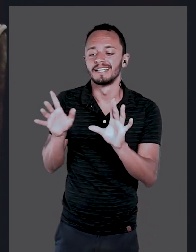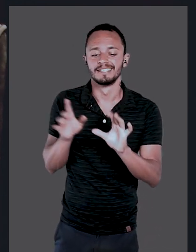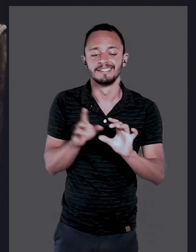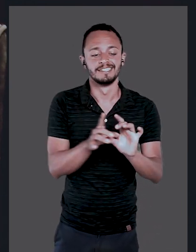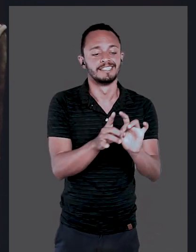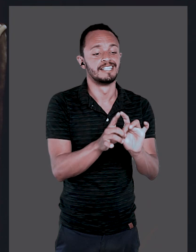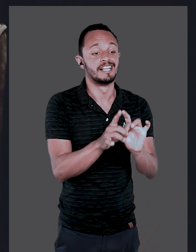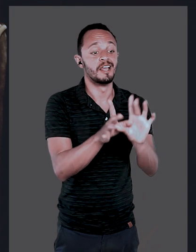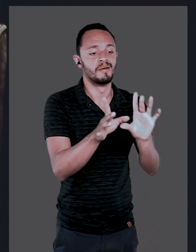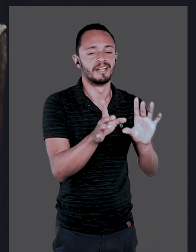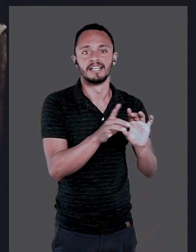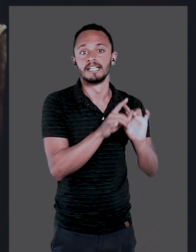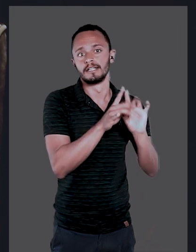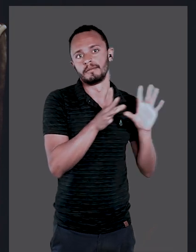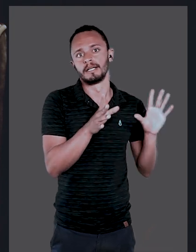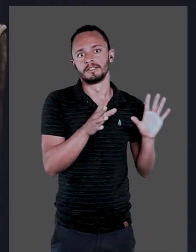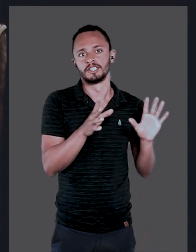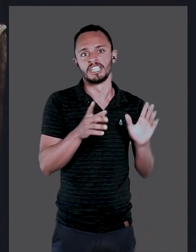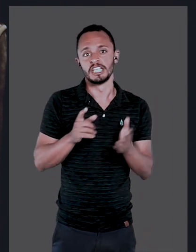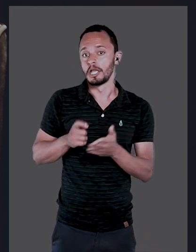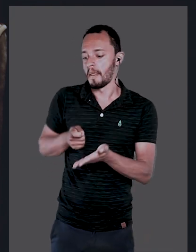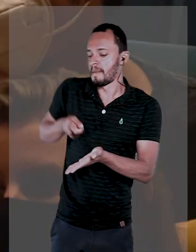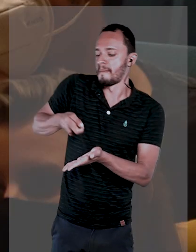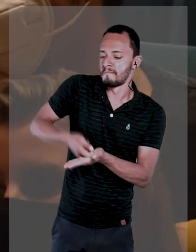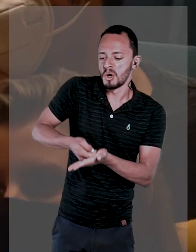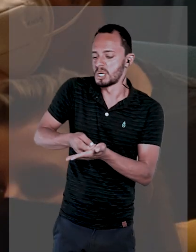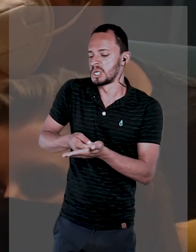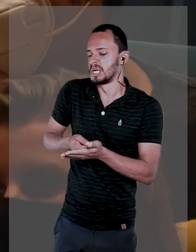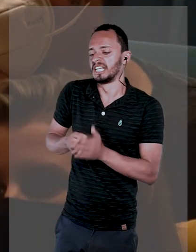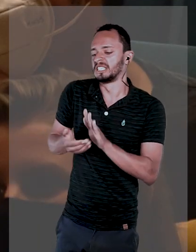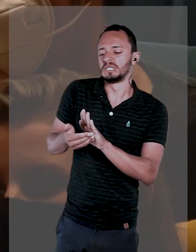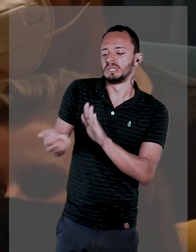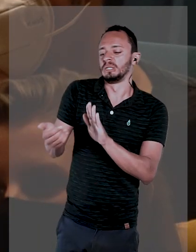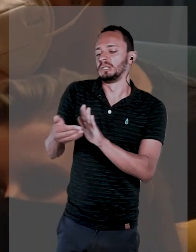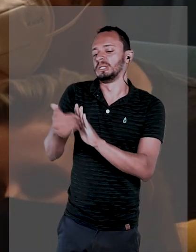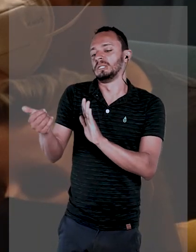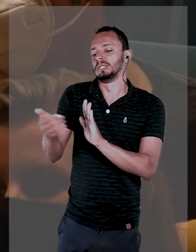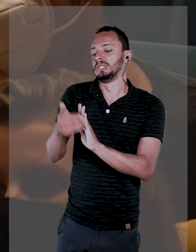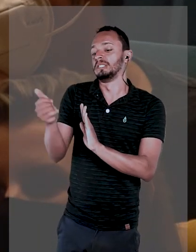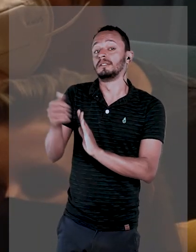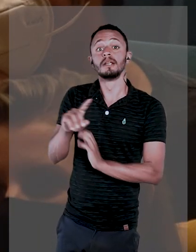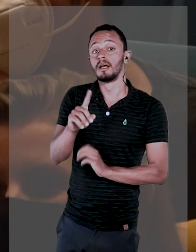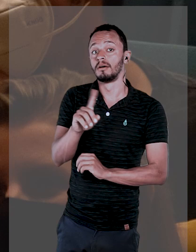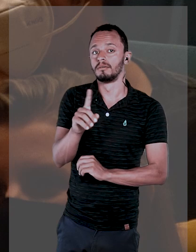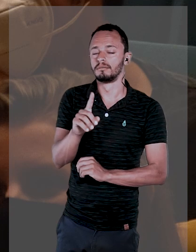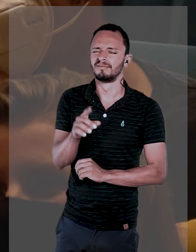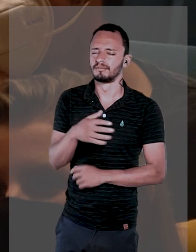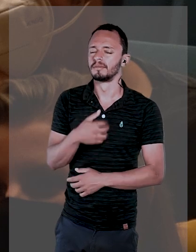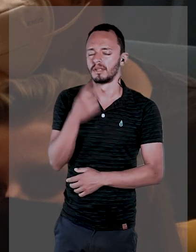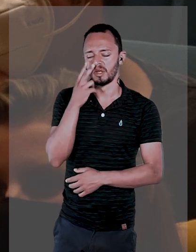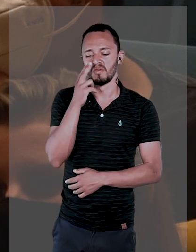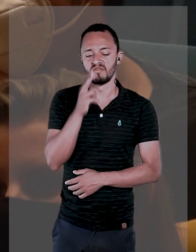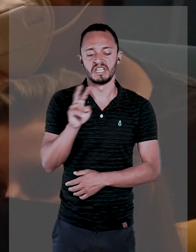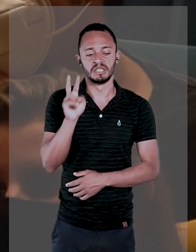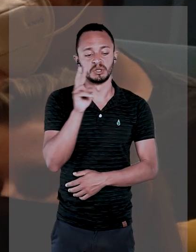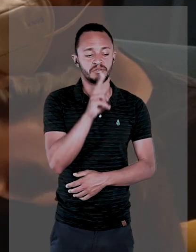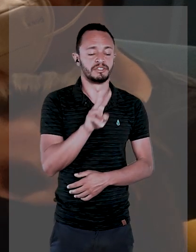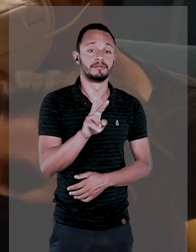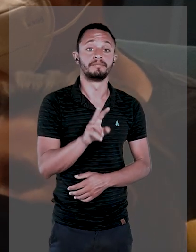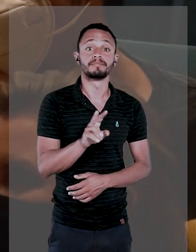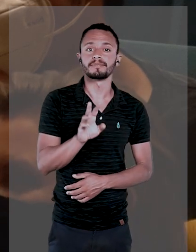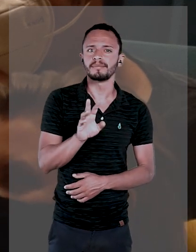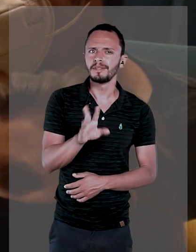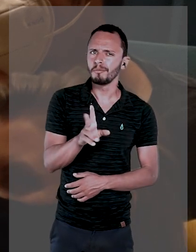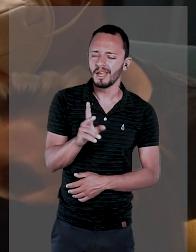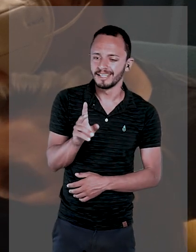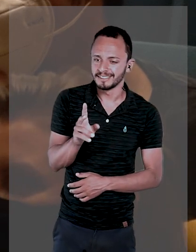É uma liberdade à qual ninguém deve impor restrição. Então, eu